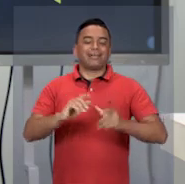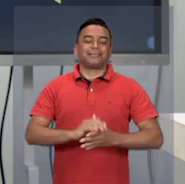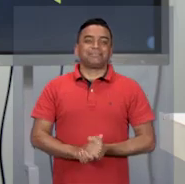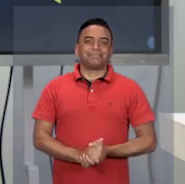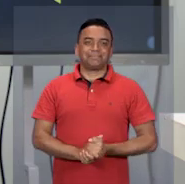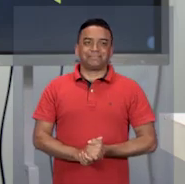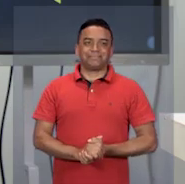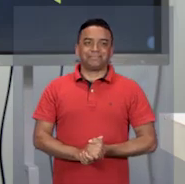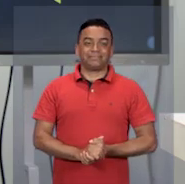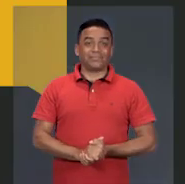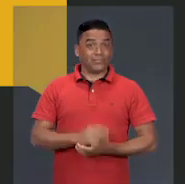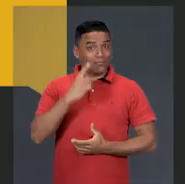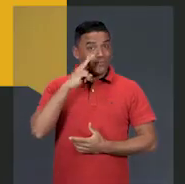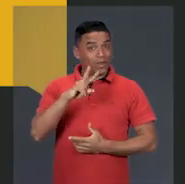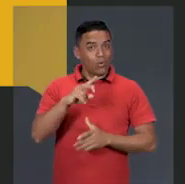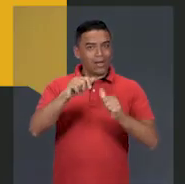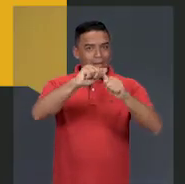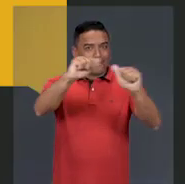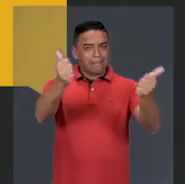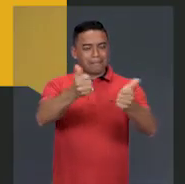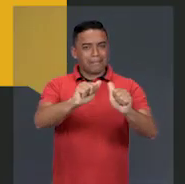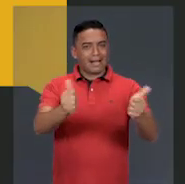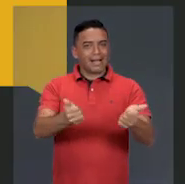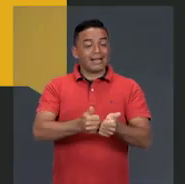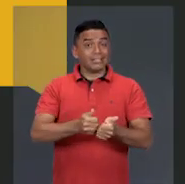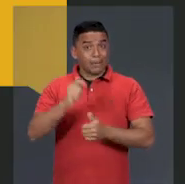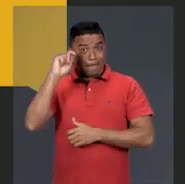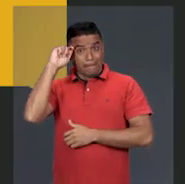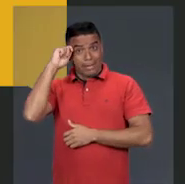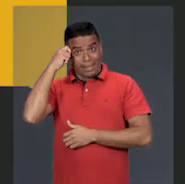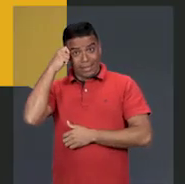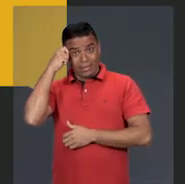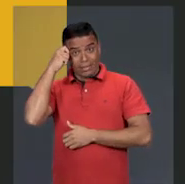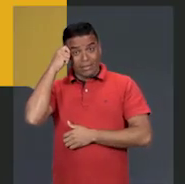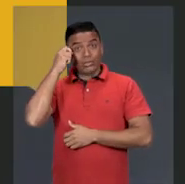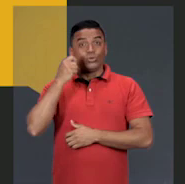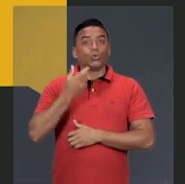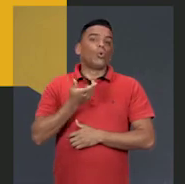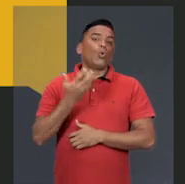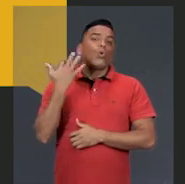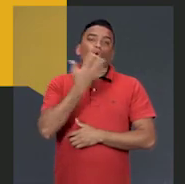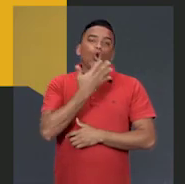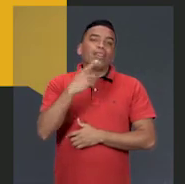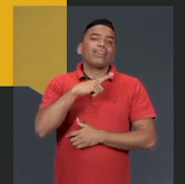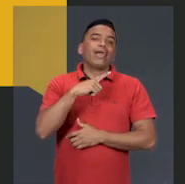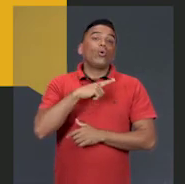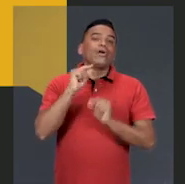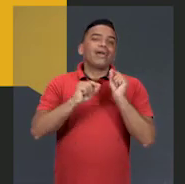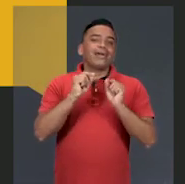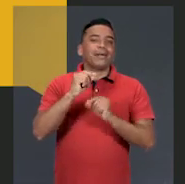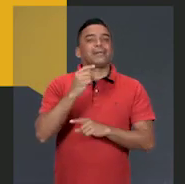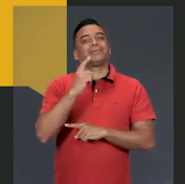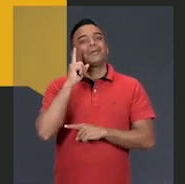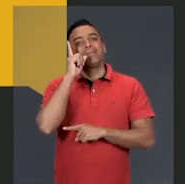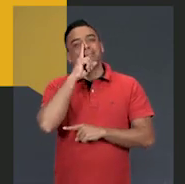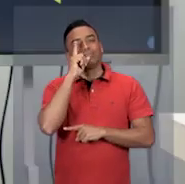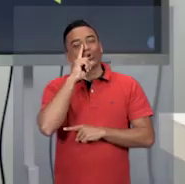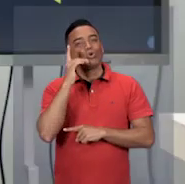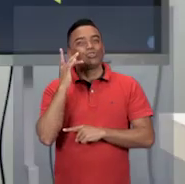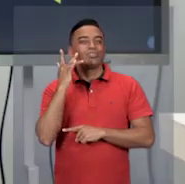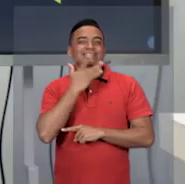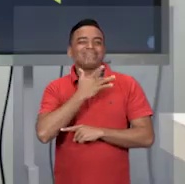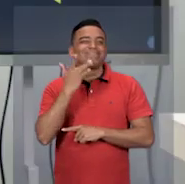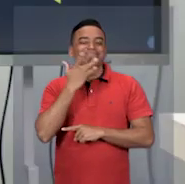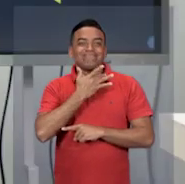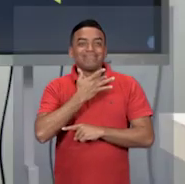ó, aqui está a imagem. A imagem está toda em preto e branco. E as únicas coisas coloridas é o donut, seja